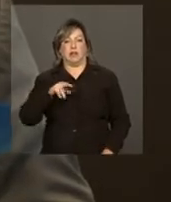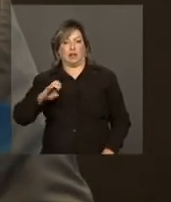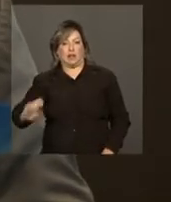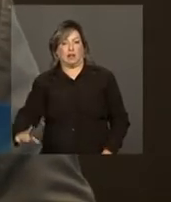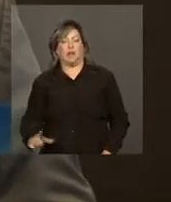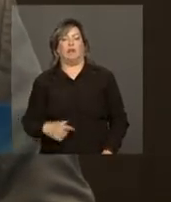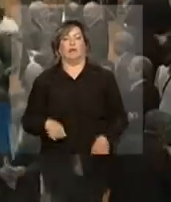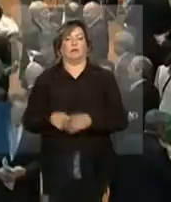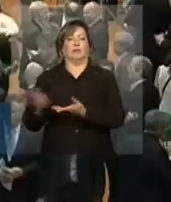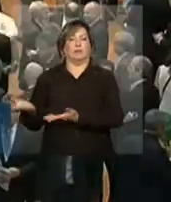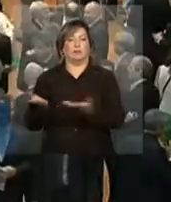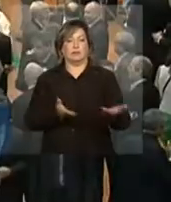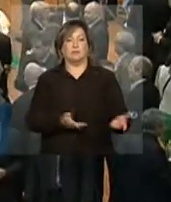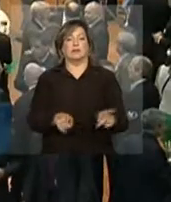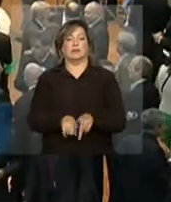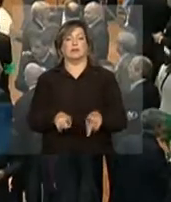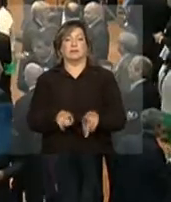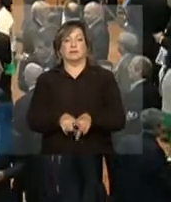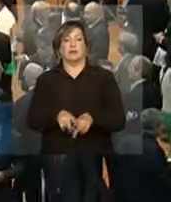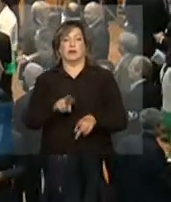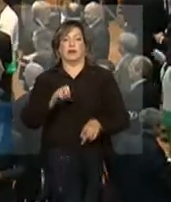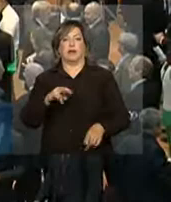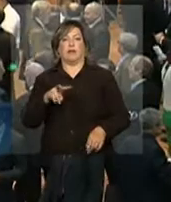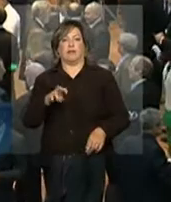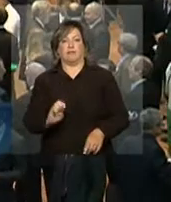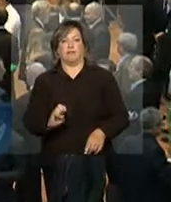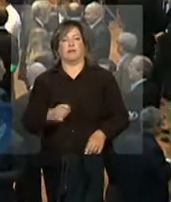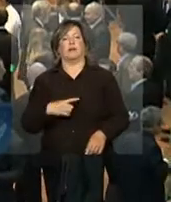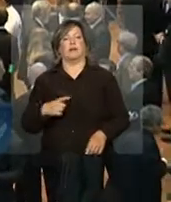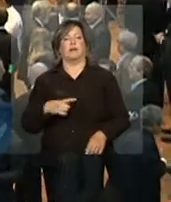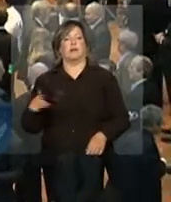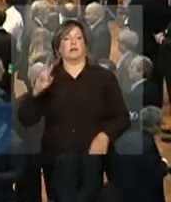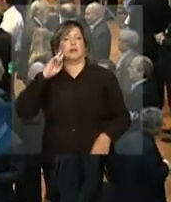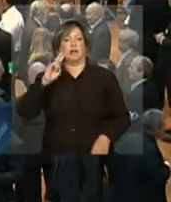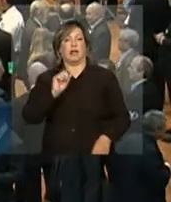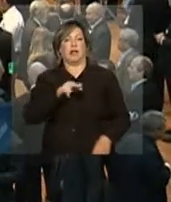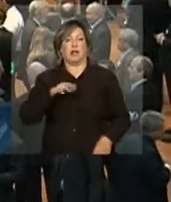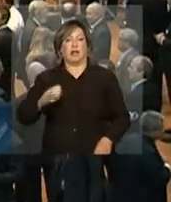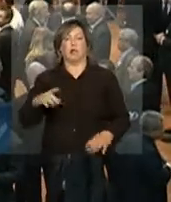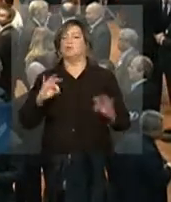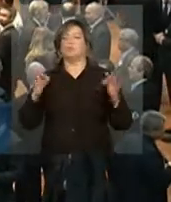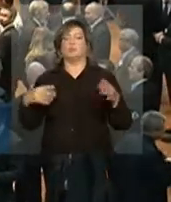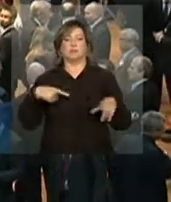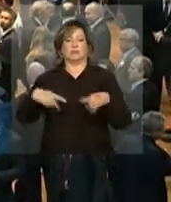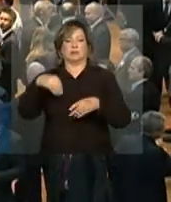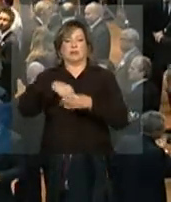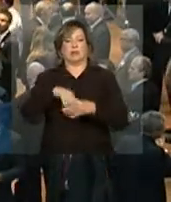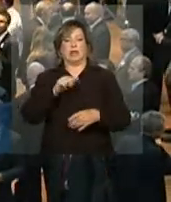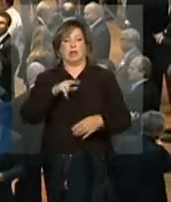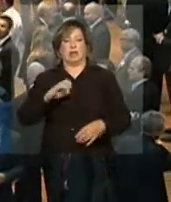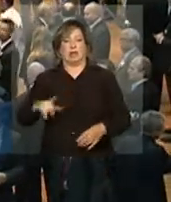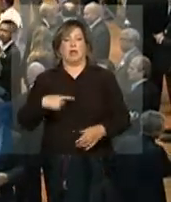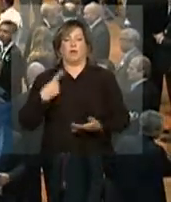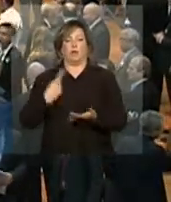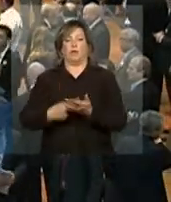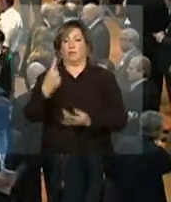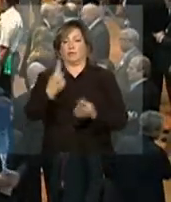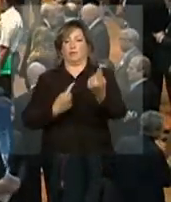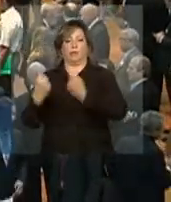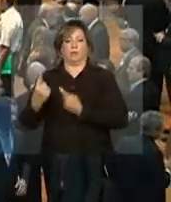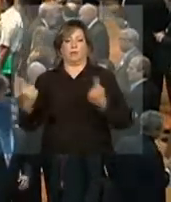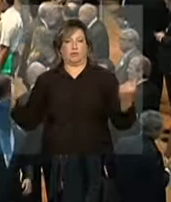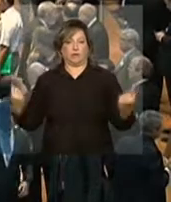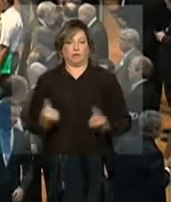anel convido também o Senor reiv Barros dos Santos diretor da Anel convido o Senor Fernando Coli